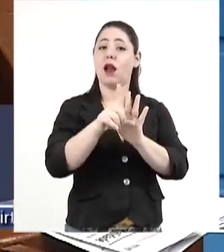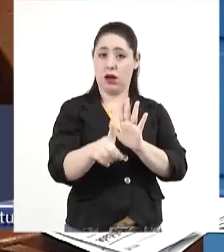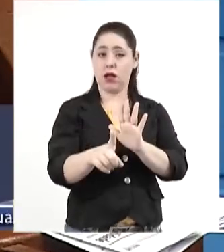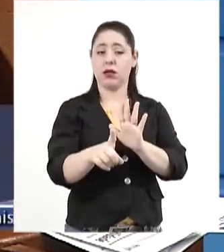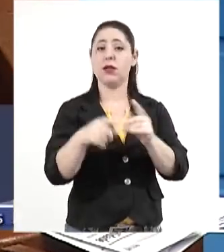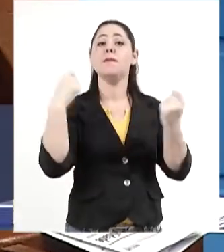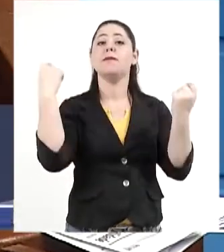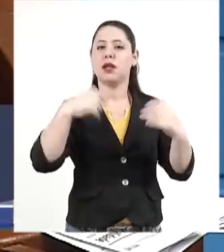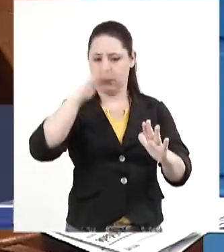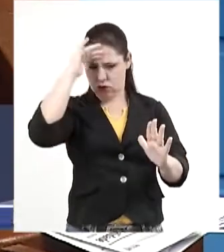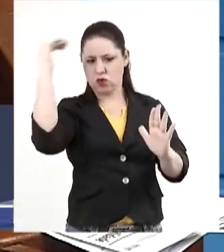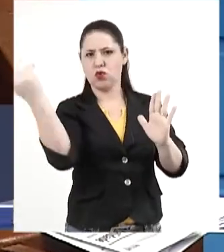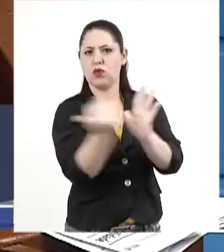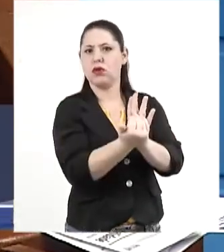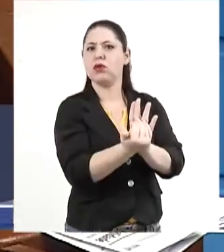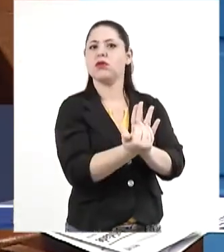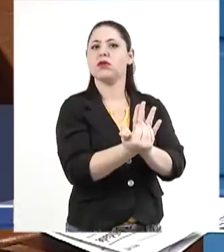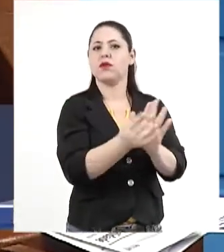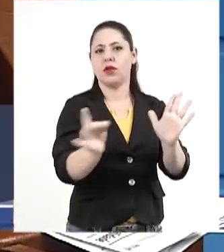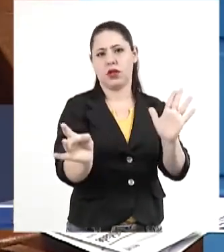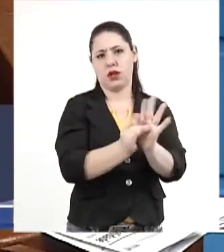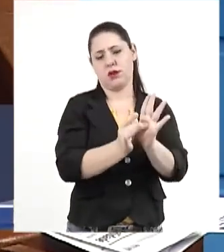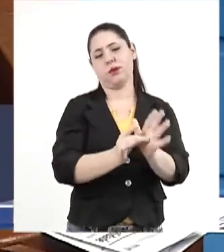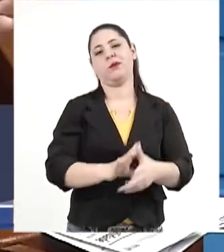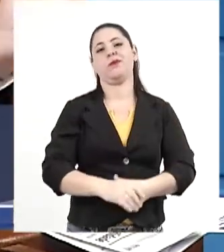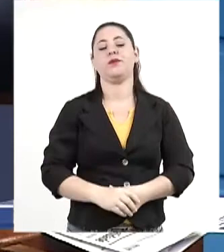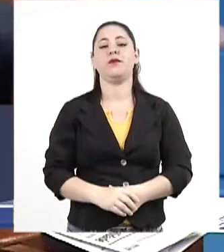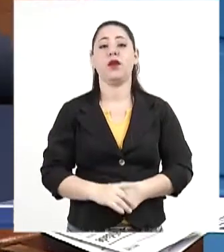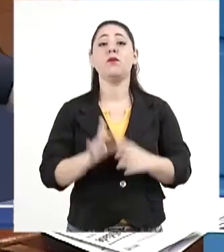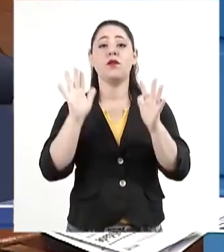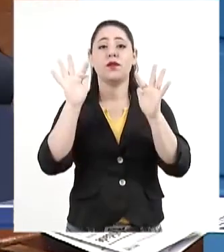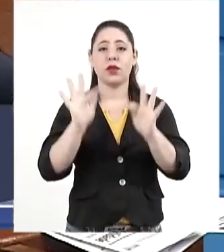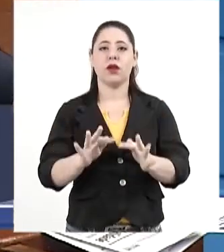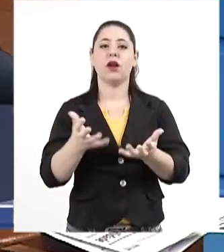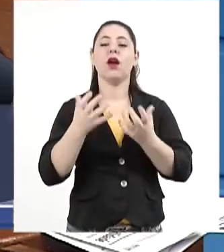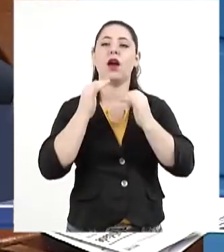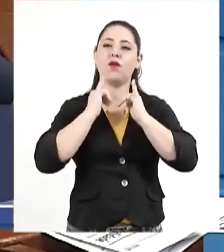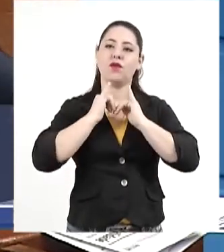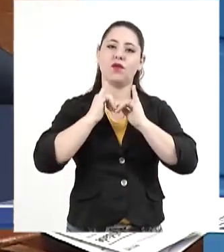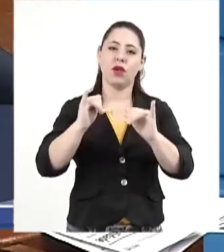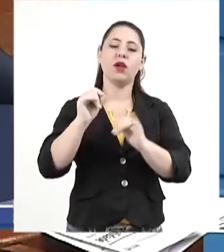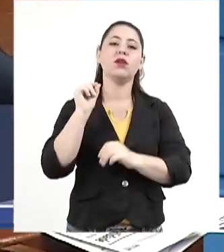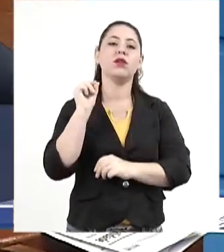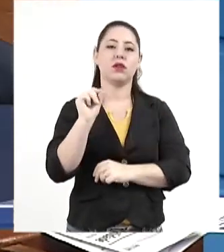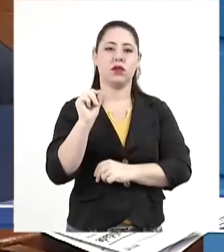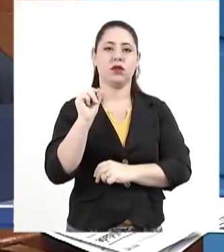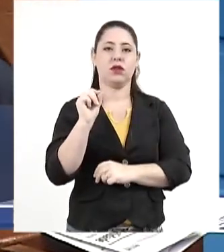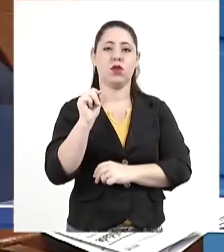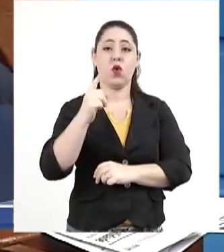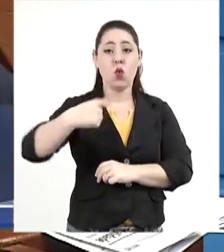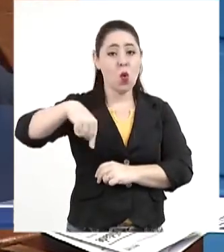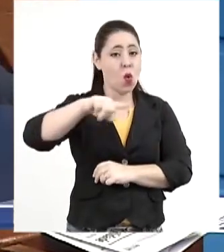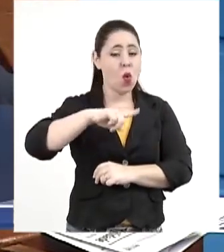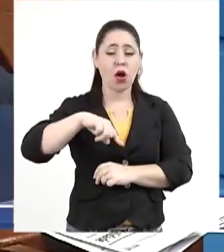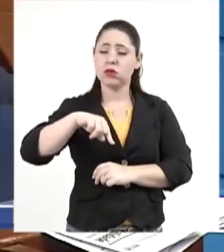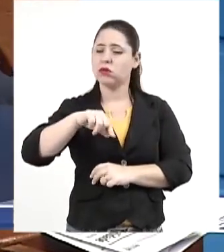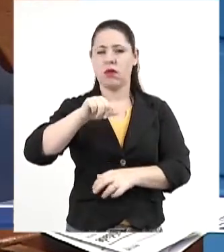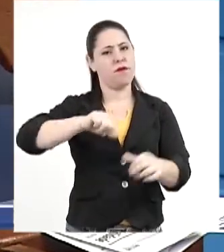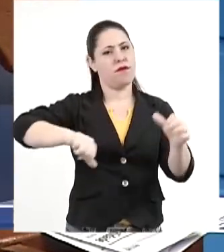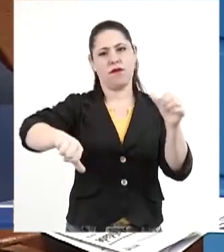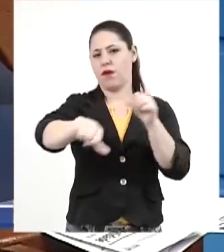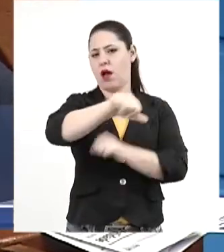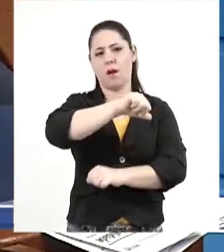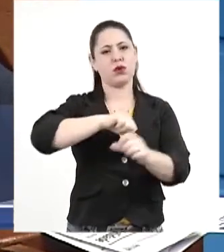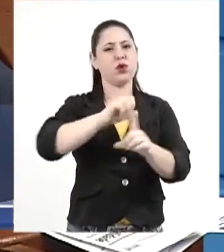seja respeitada. Agora, para finalizar, eu quero dizer que nós não vamos mudar